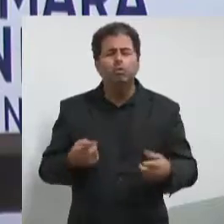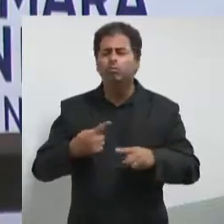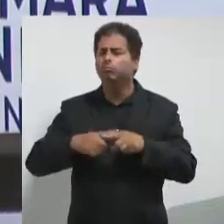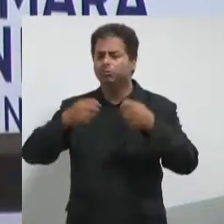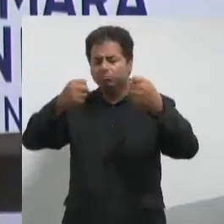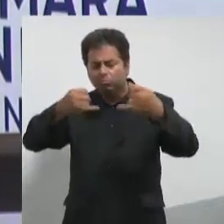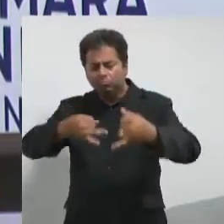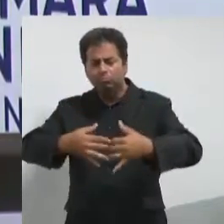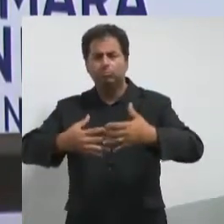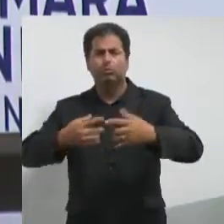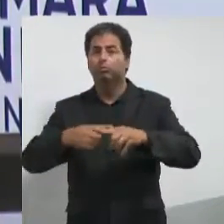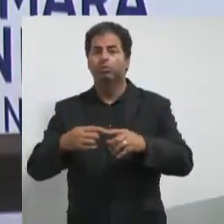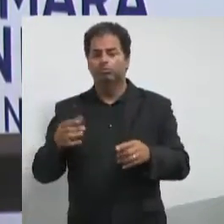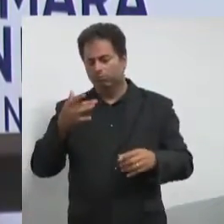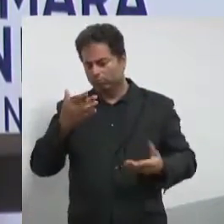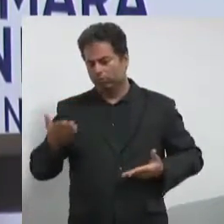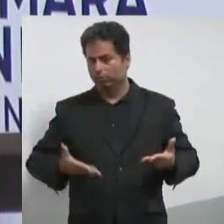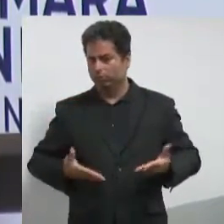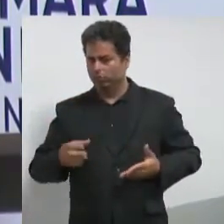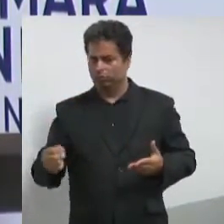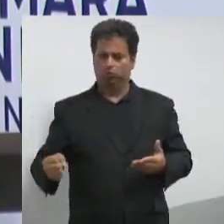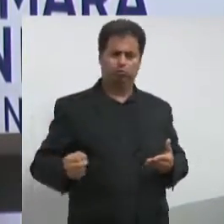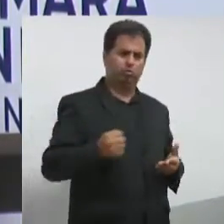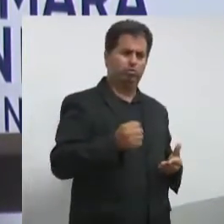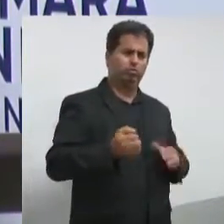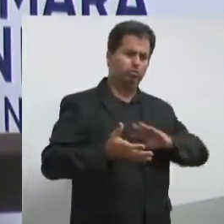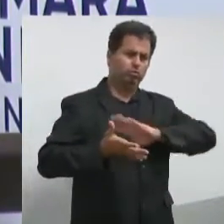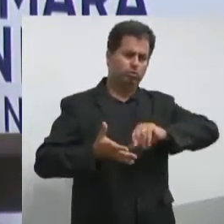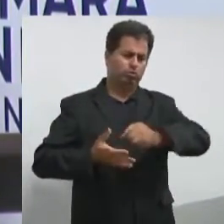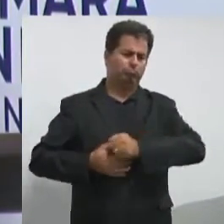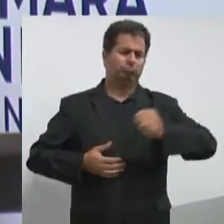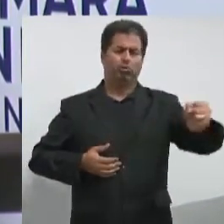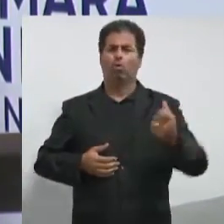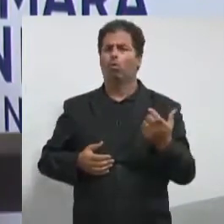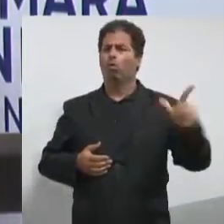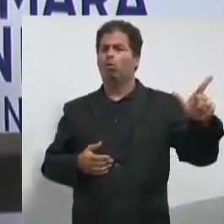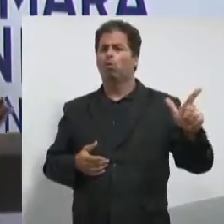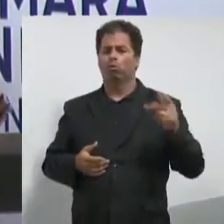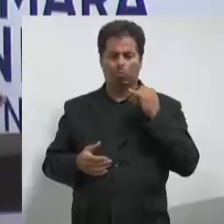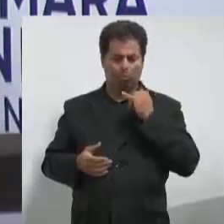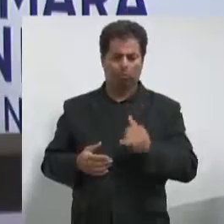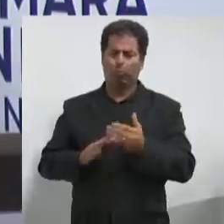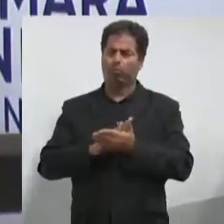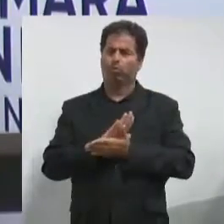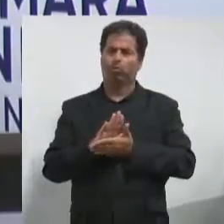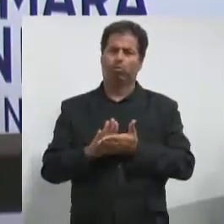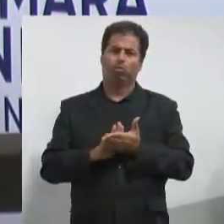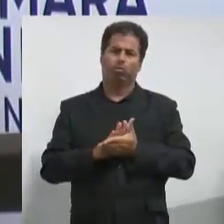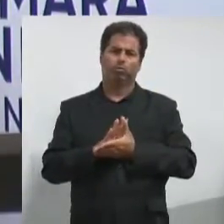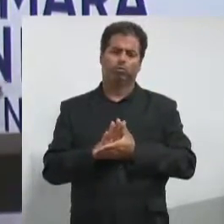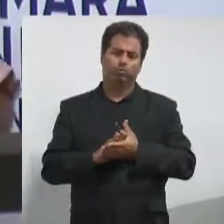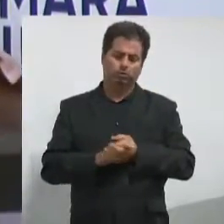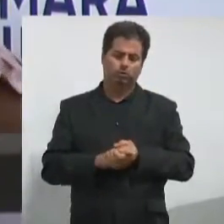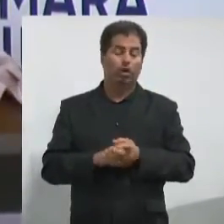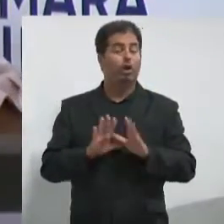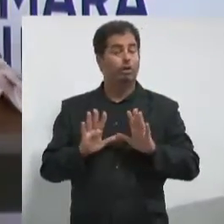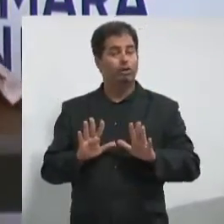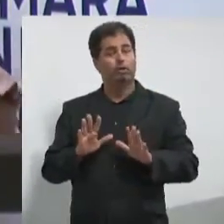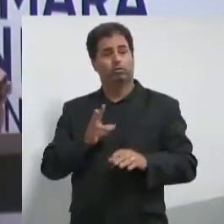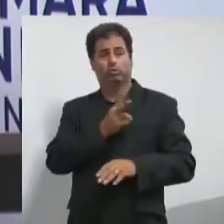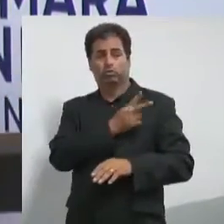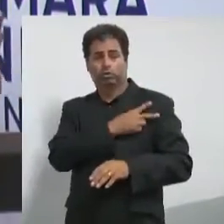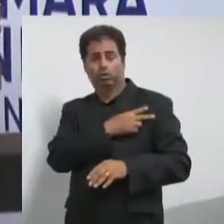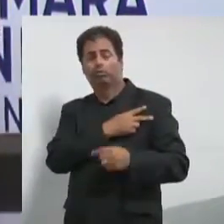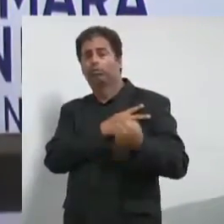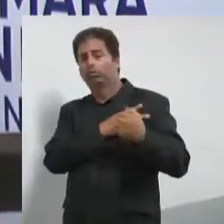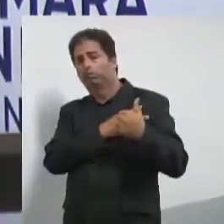que que o servidor é removido de determinado local? É lógico que as chefias, elas